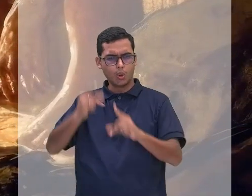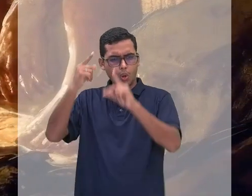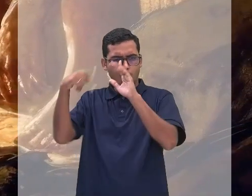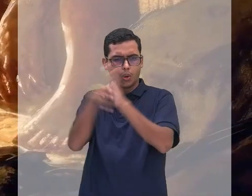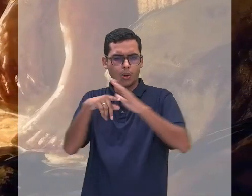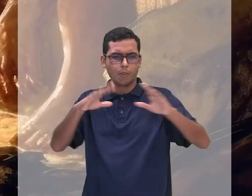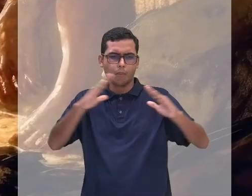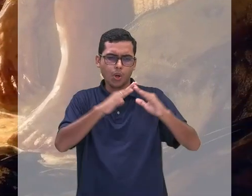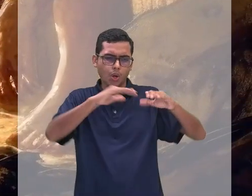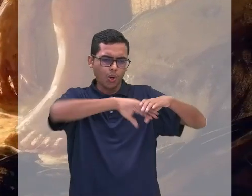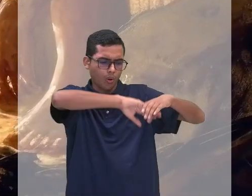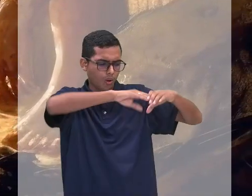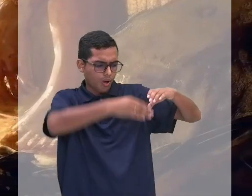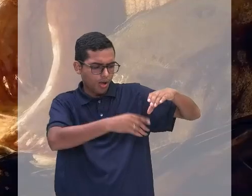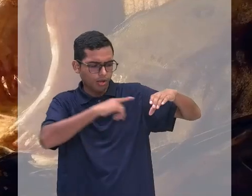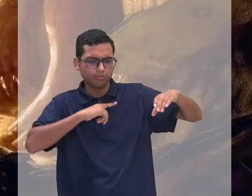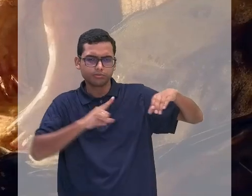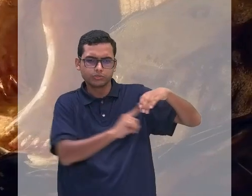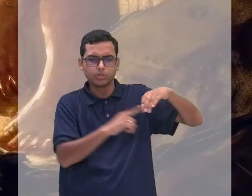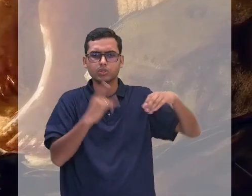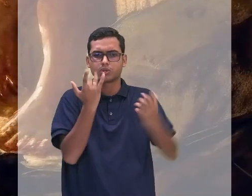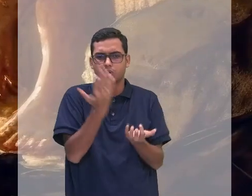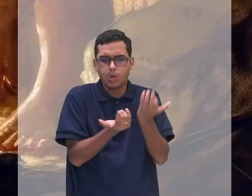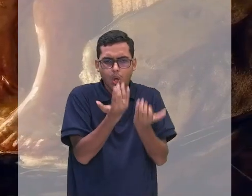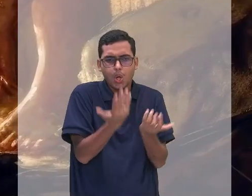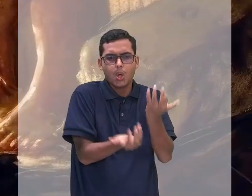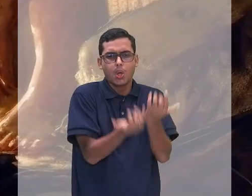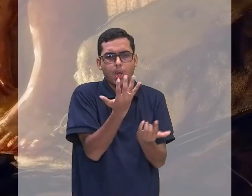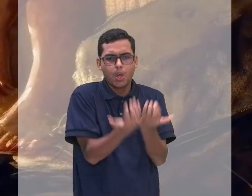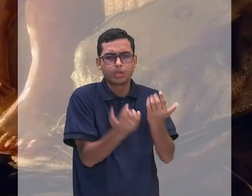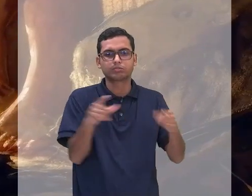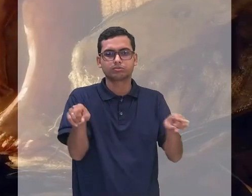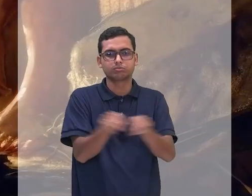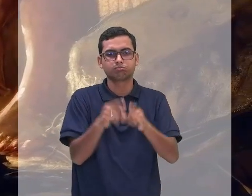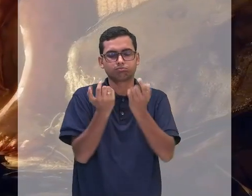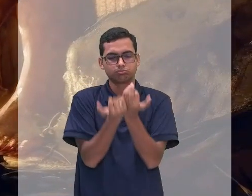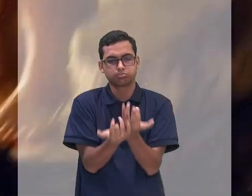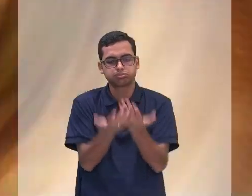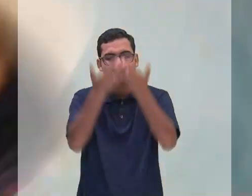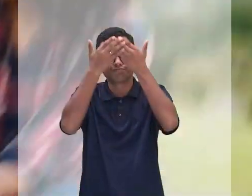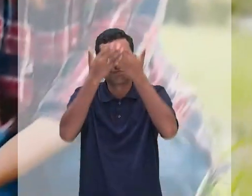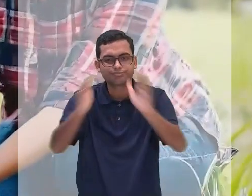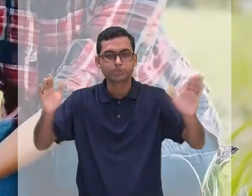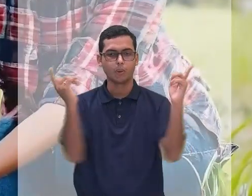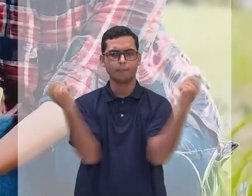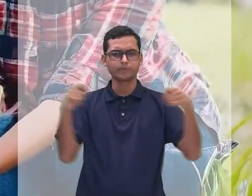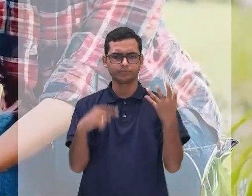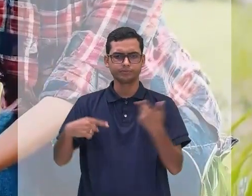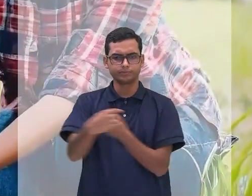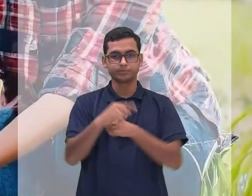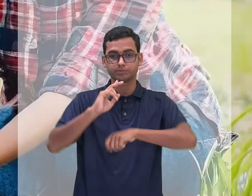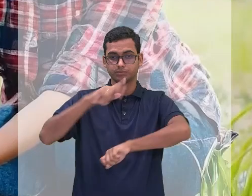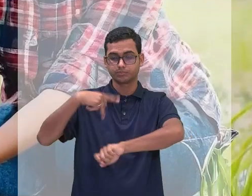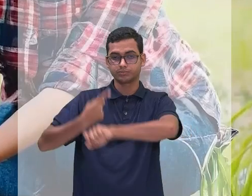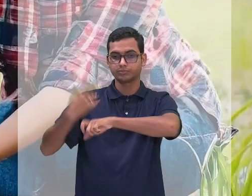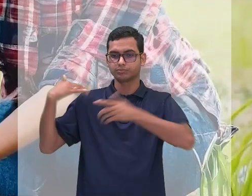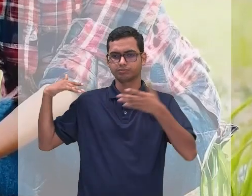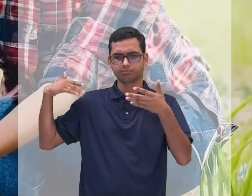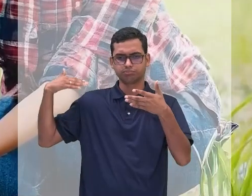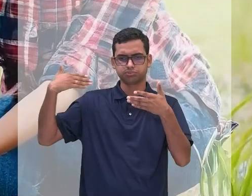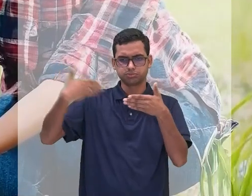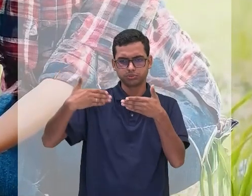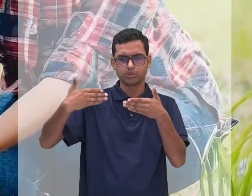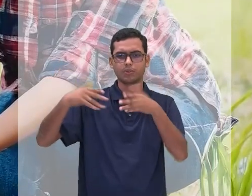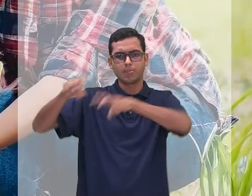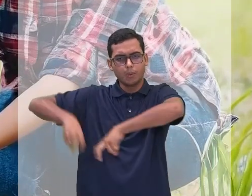iluminou caminhos e cozinhou alimentos, abrindo as portas para um mundo de possibilidades. Com o advento da agricultura,